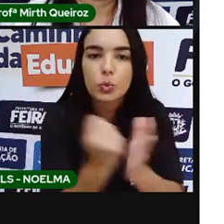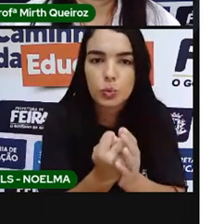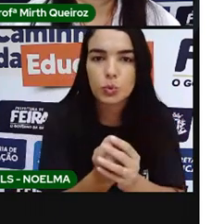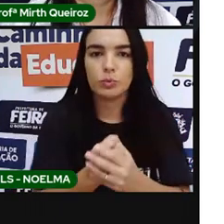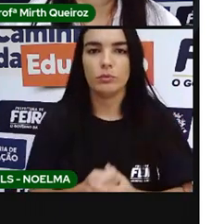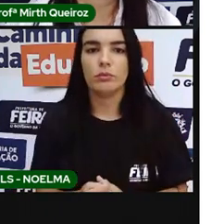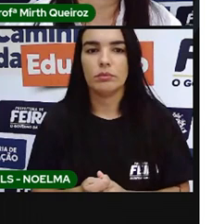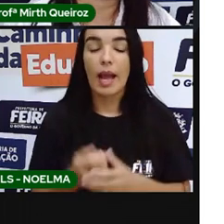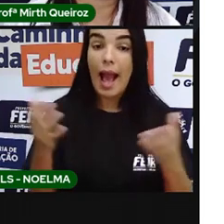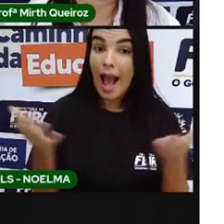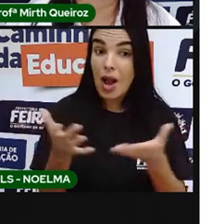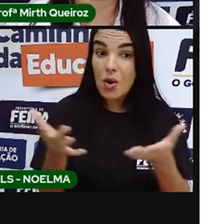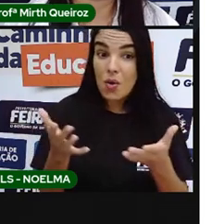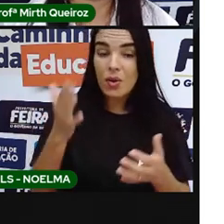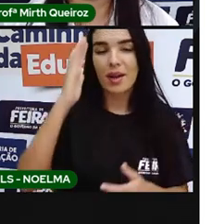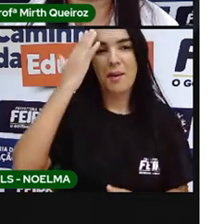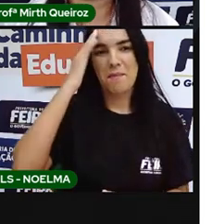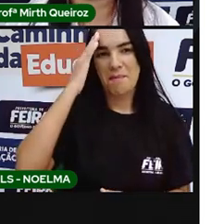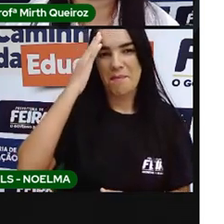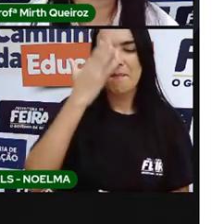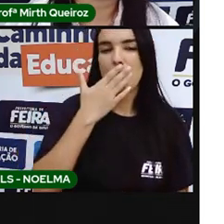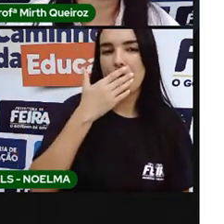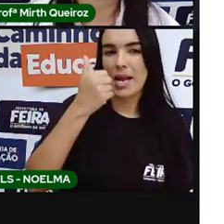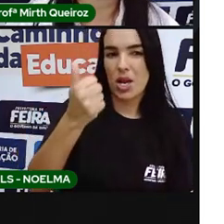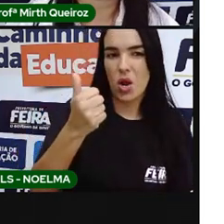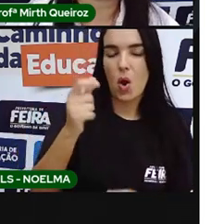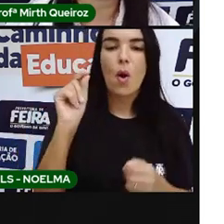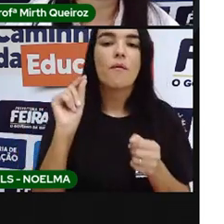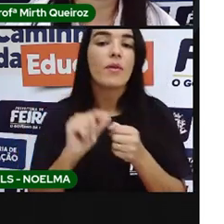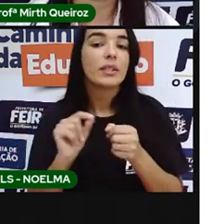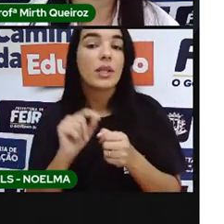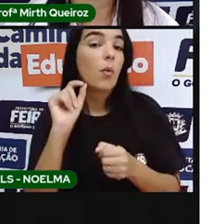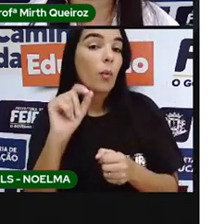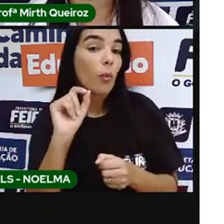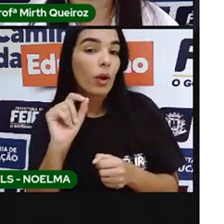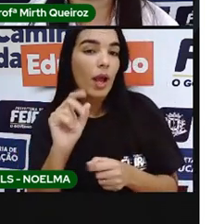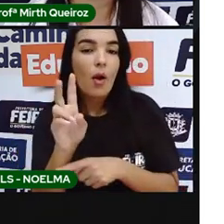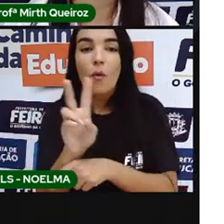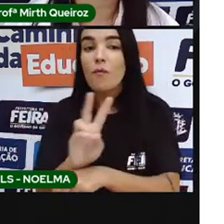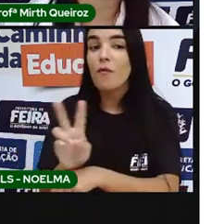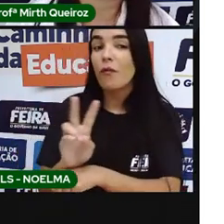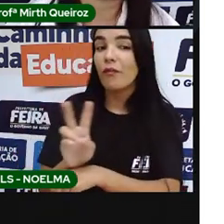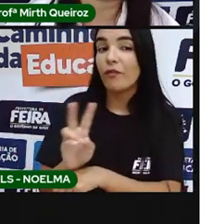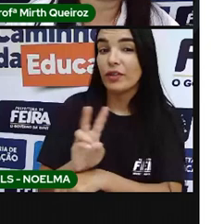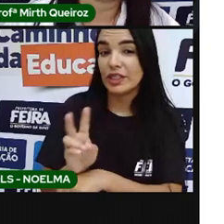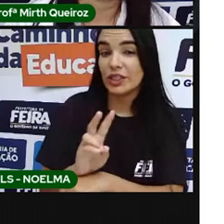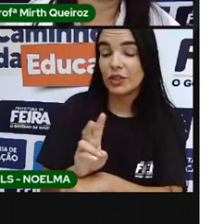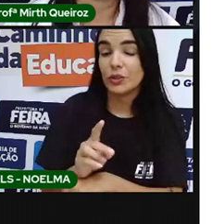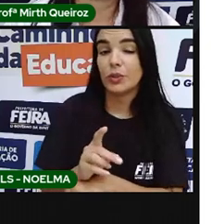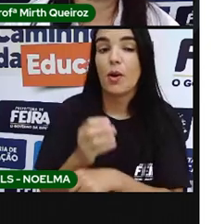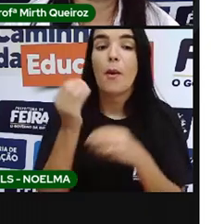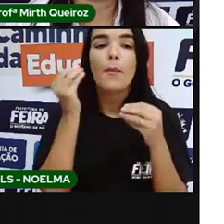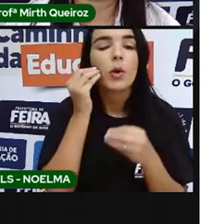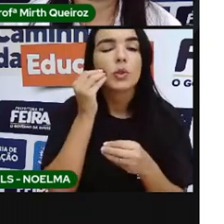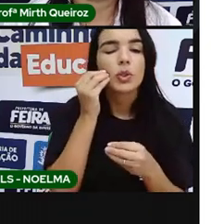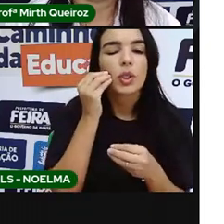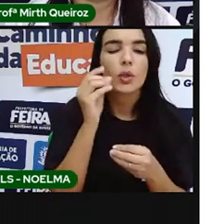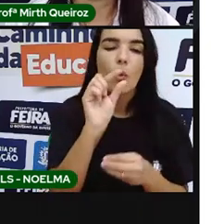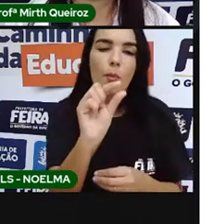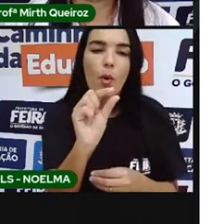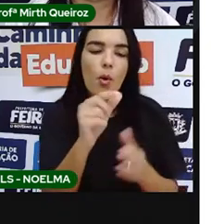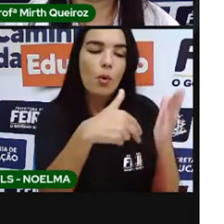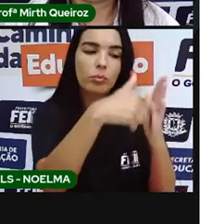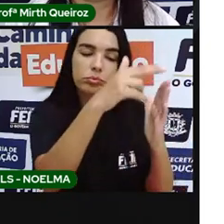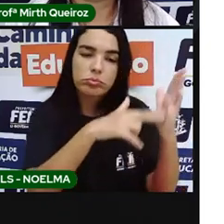as imagens compreender melhor aí né aprender um pouquinho mais sobre o sujeito sobre o André eu uso aí